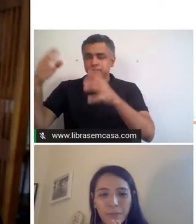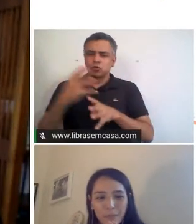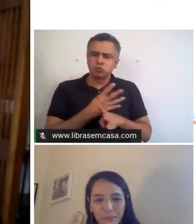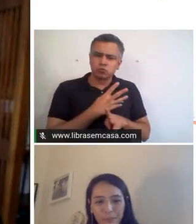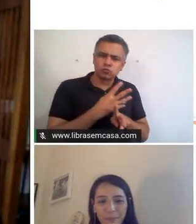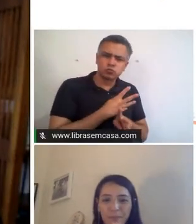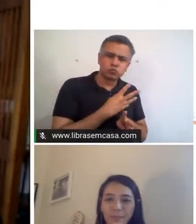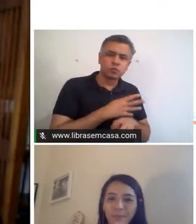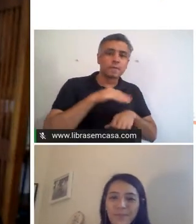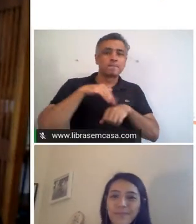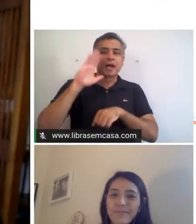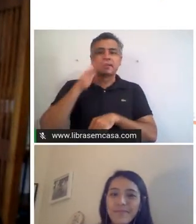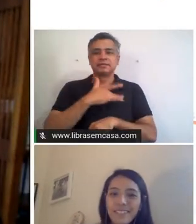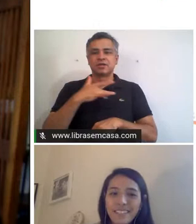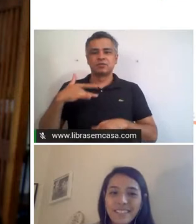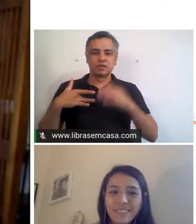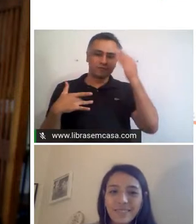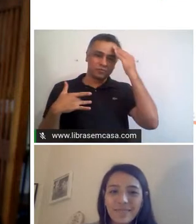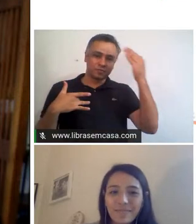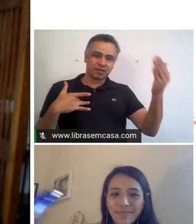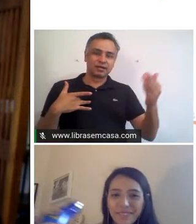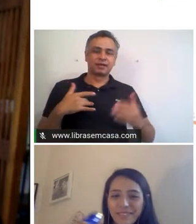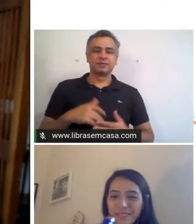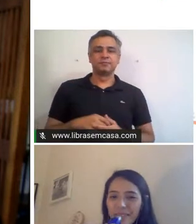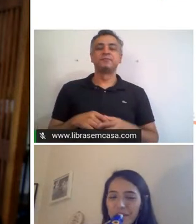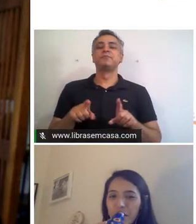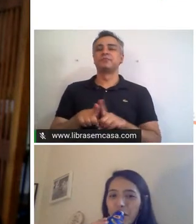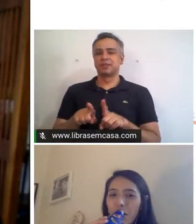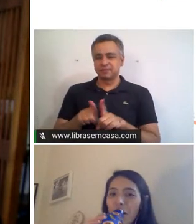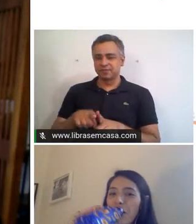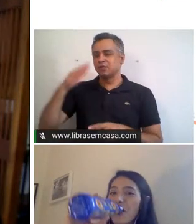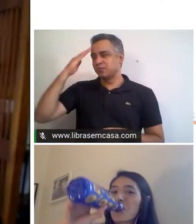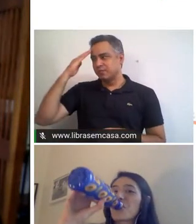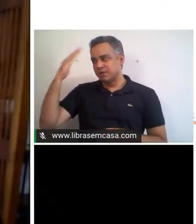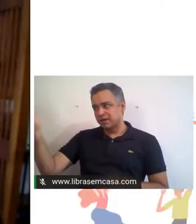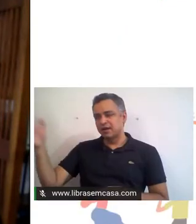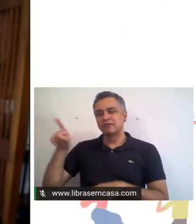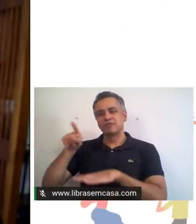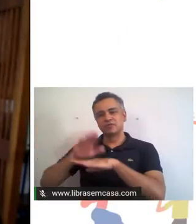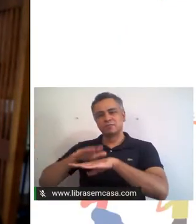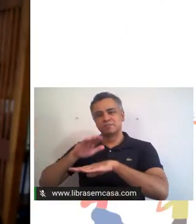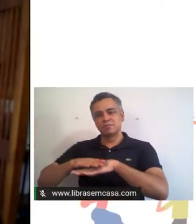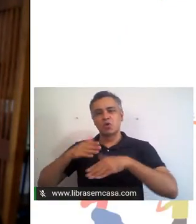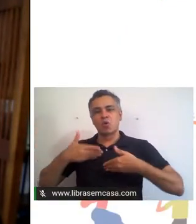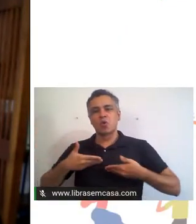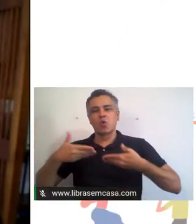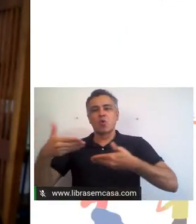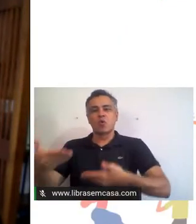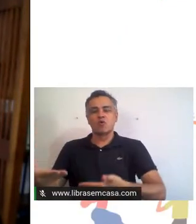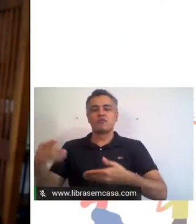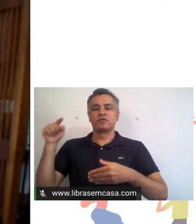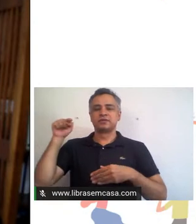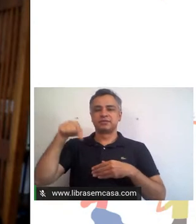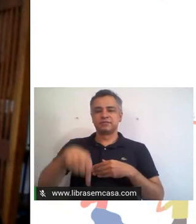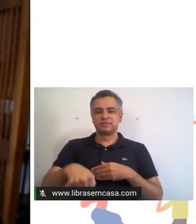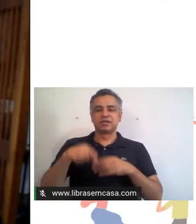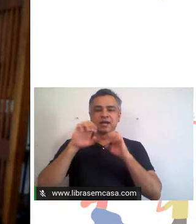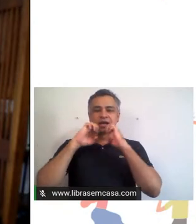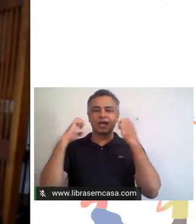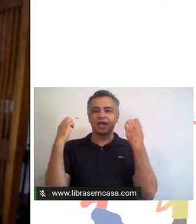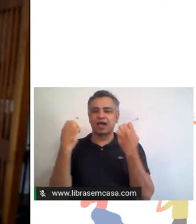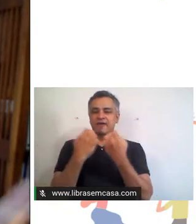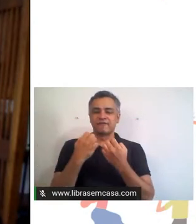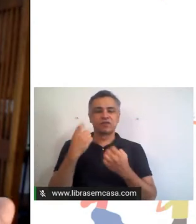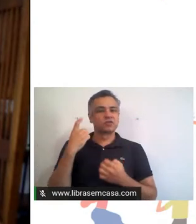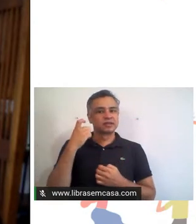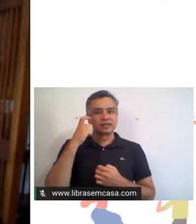Paulo. Obrigado. Eu também agradeço o convite por participar desse evento muito interessante de vocês, né?